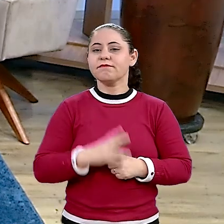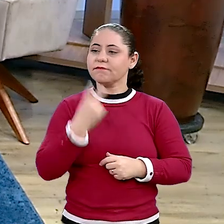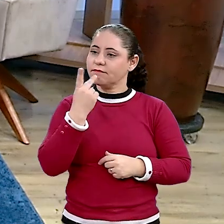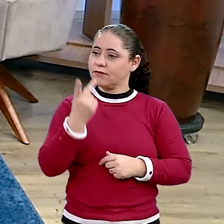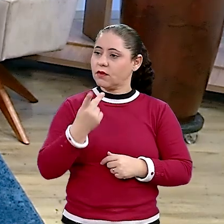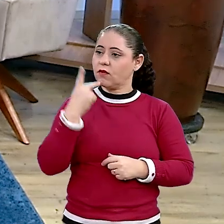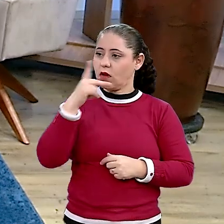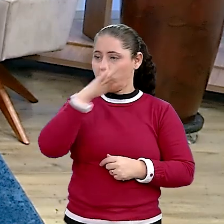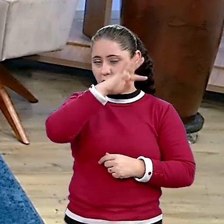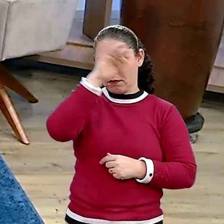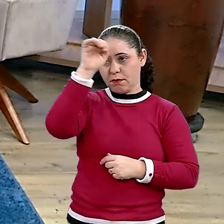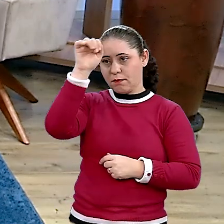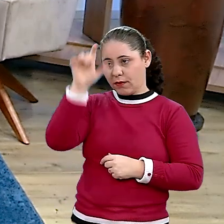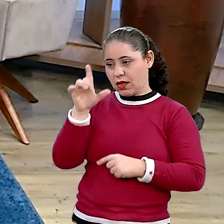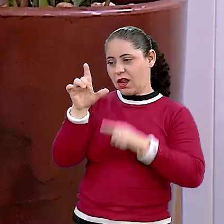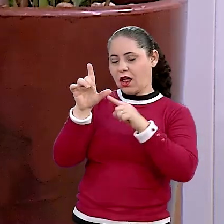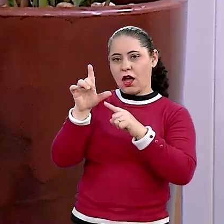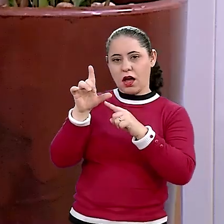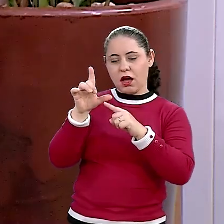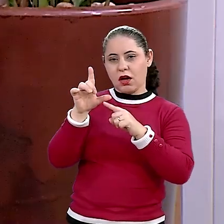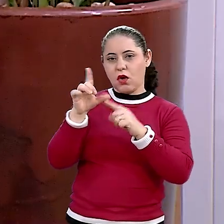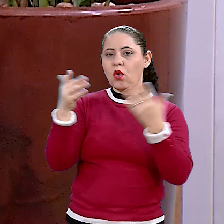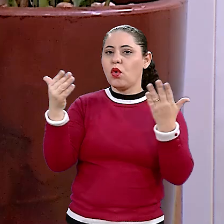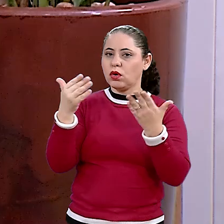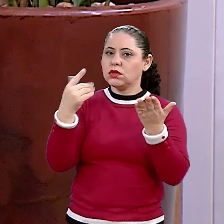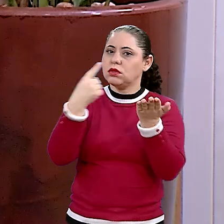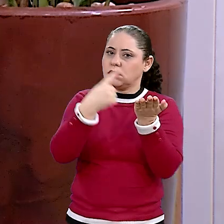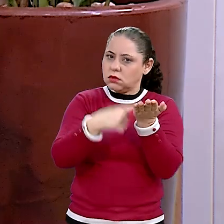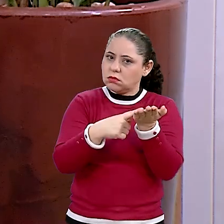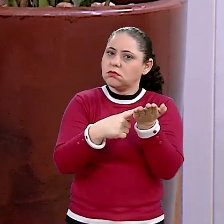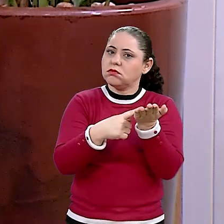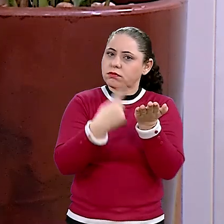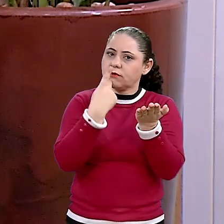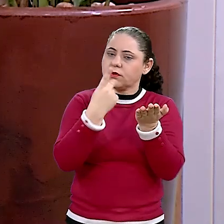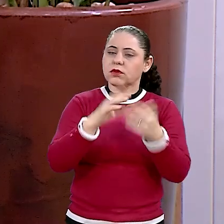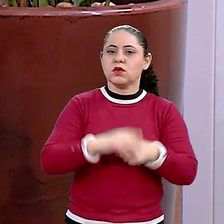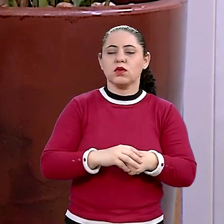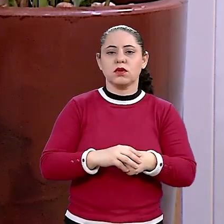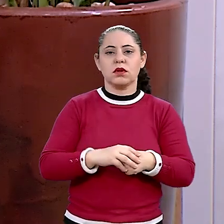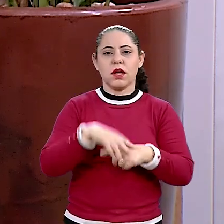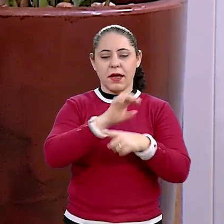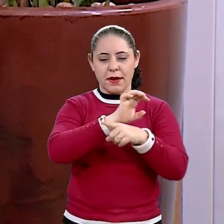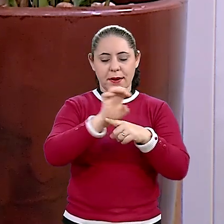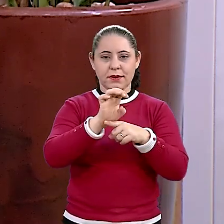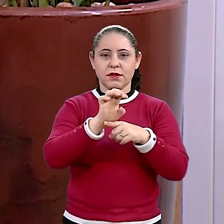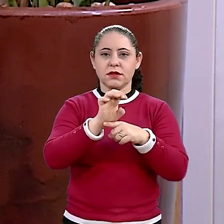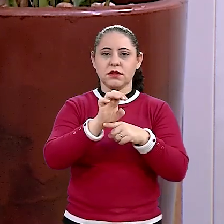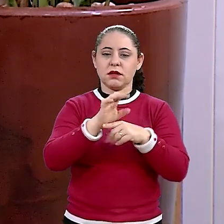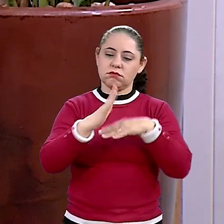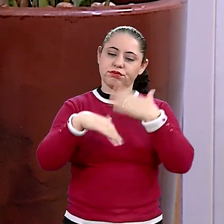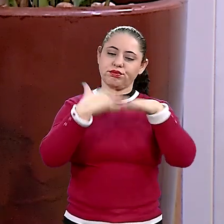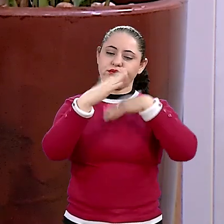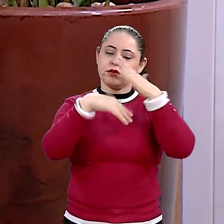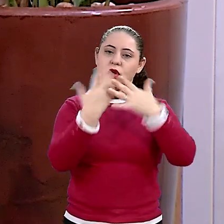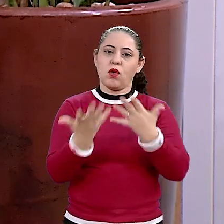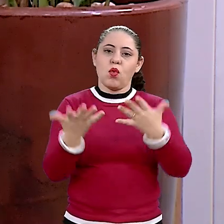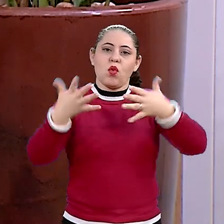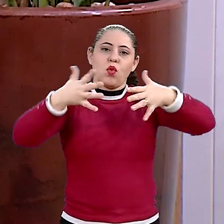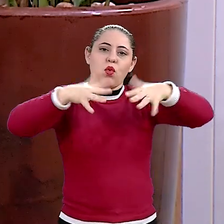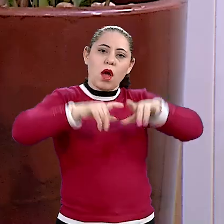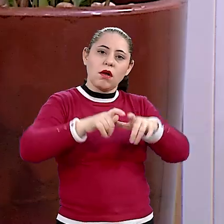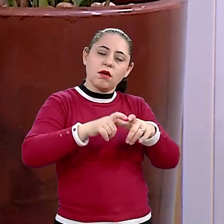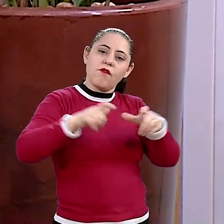falou para o Mato Grosso do Sul, né, convenceu o Mato Grosso do Sul, e eu acho que está correto a bandeira do governador, Mato Grosso do Sul próspero, inclusivo, verde